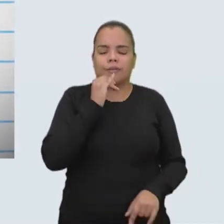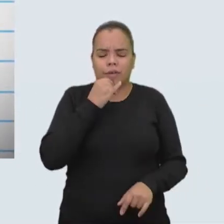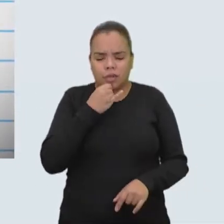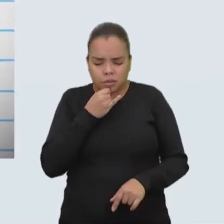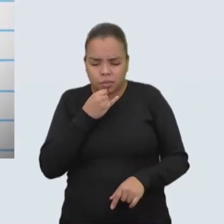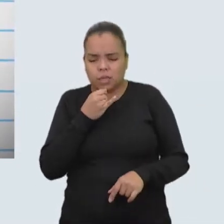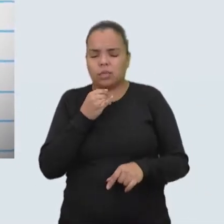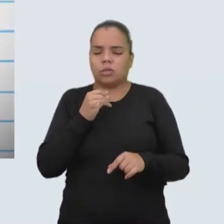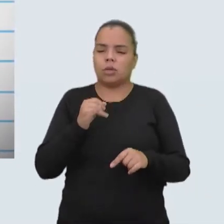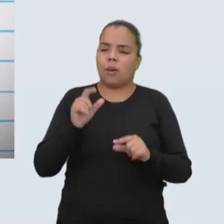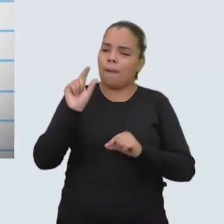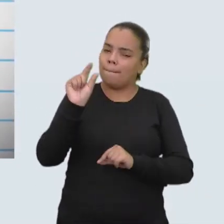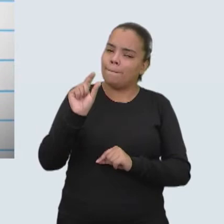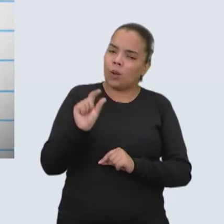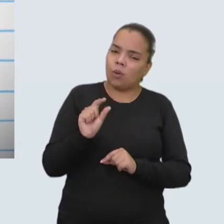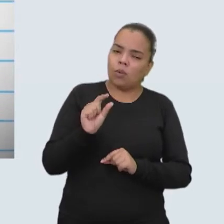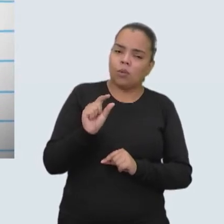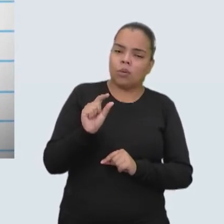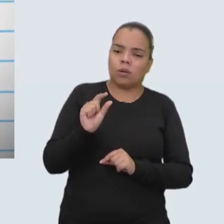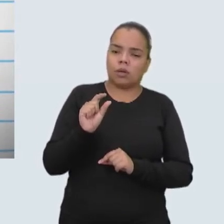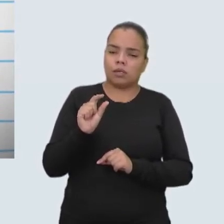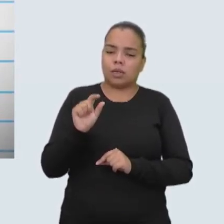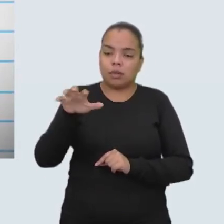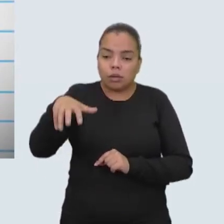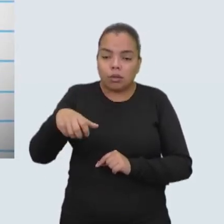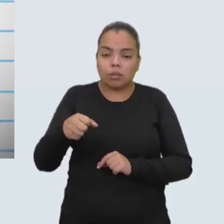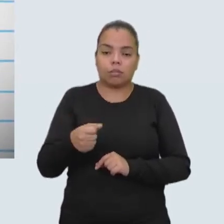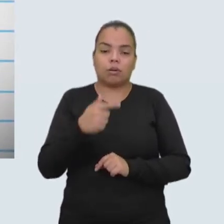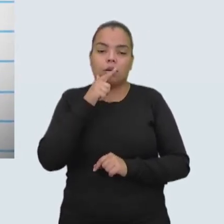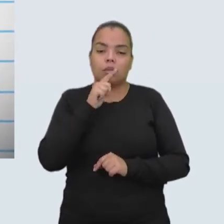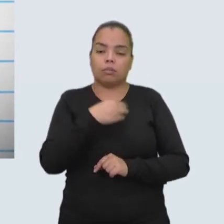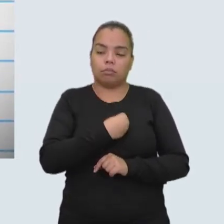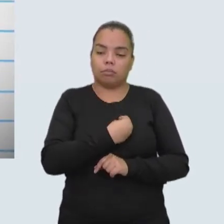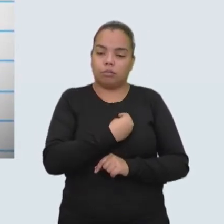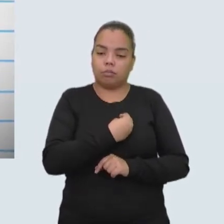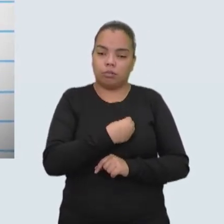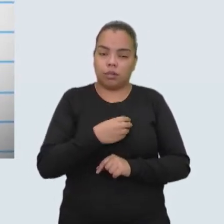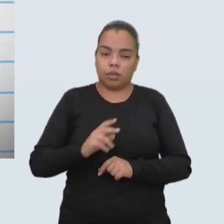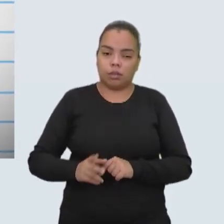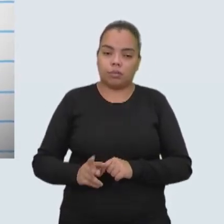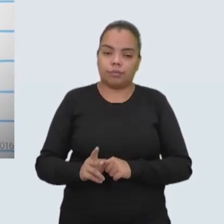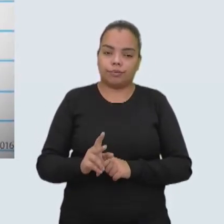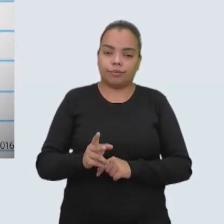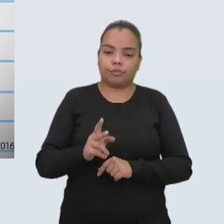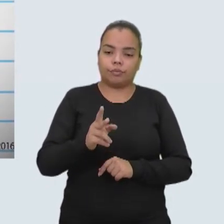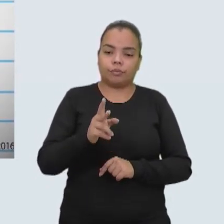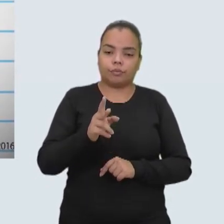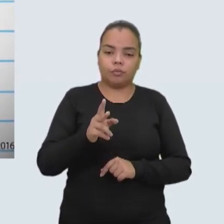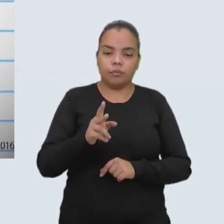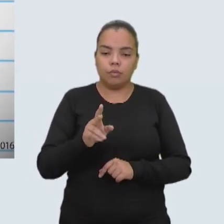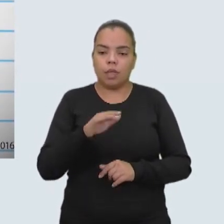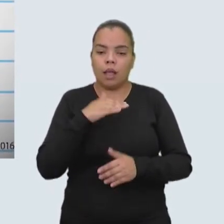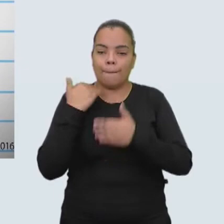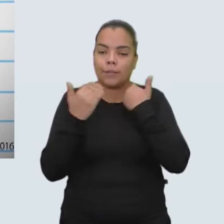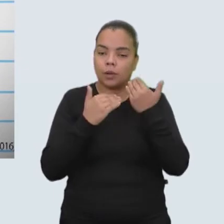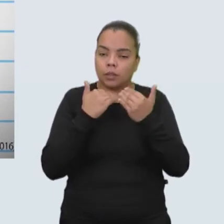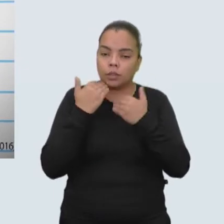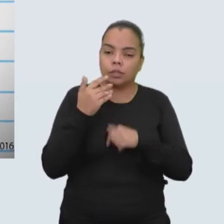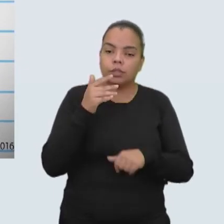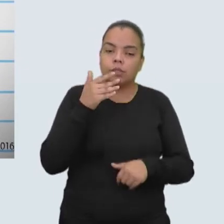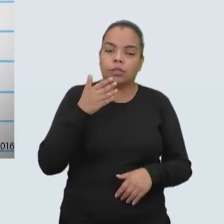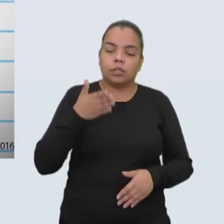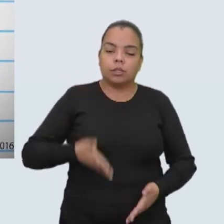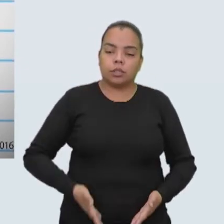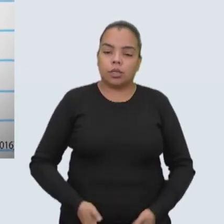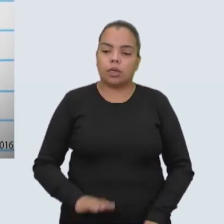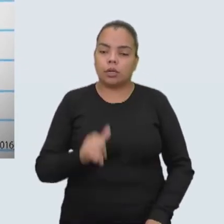com 7,1 milhões de meninas a menos que meninos. A prática do infanticídio feminino também é comum por lá, porque as